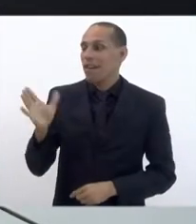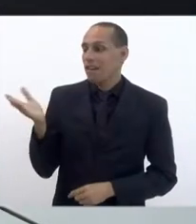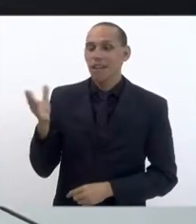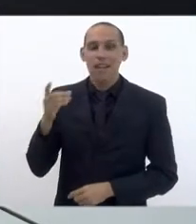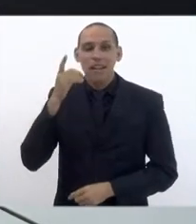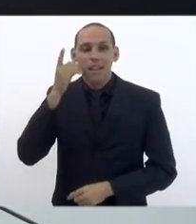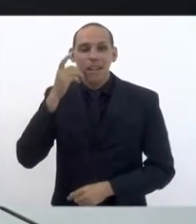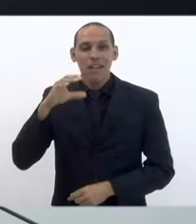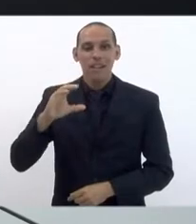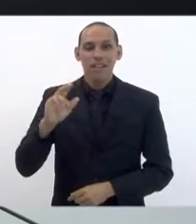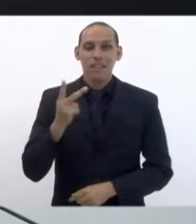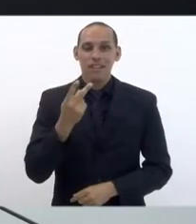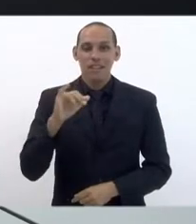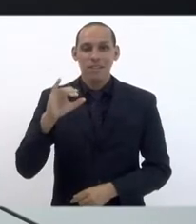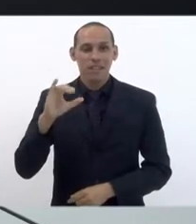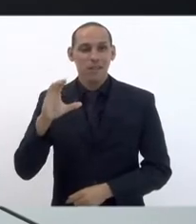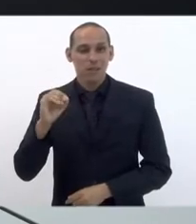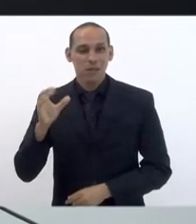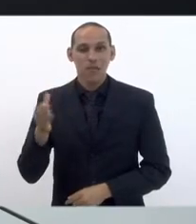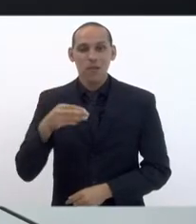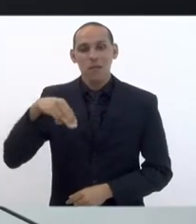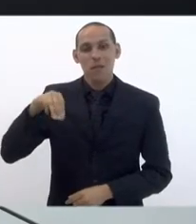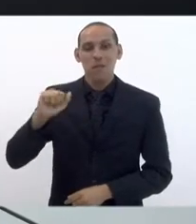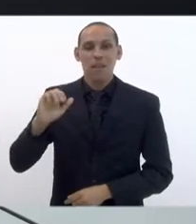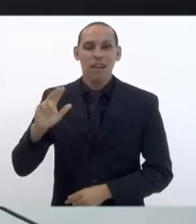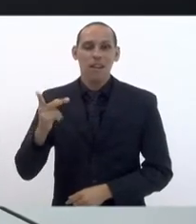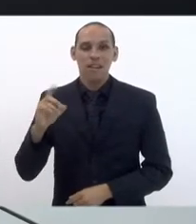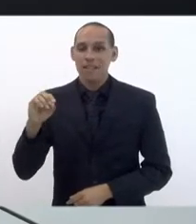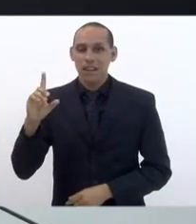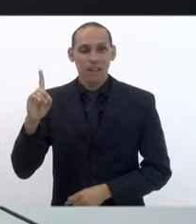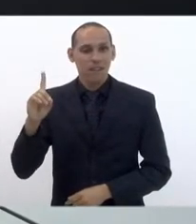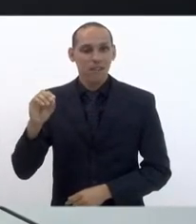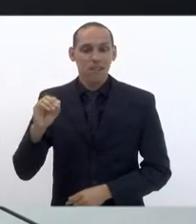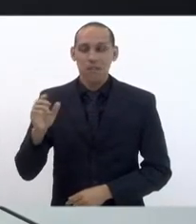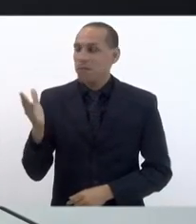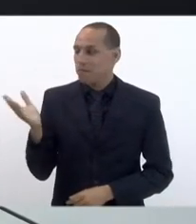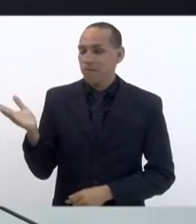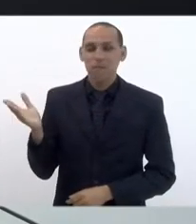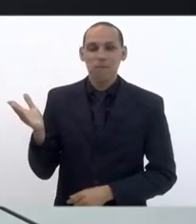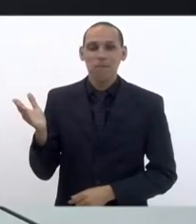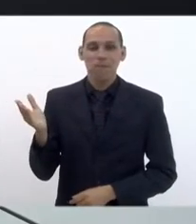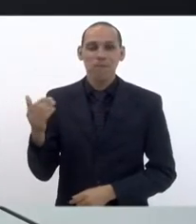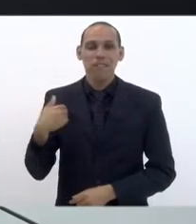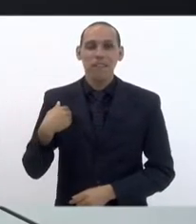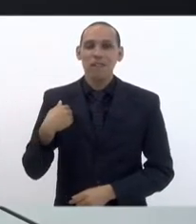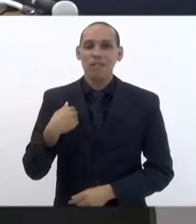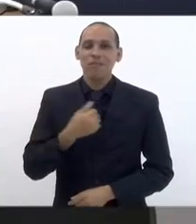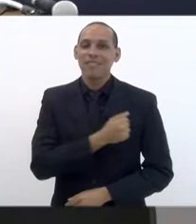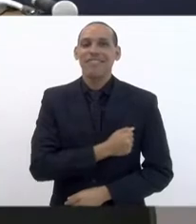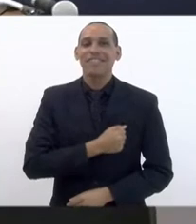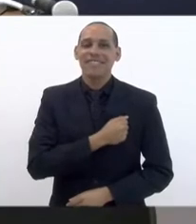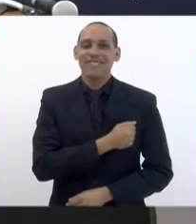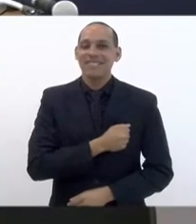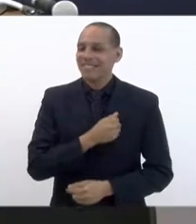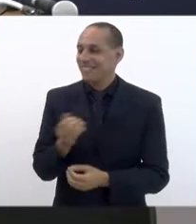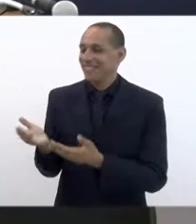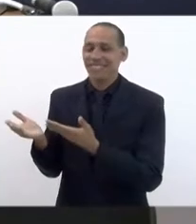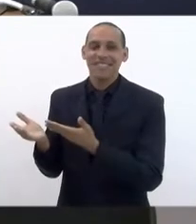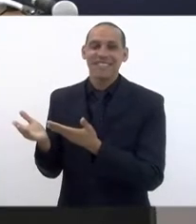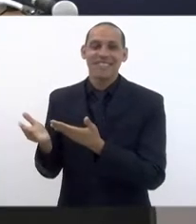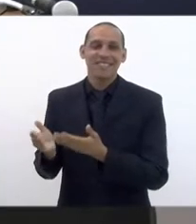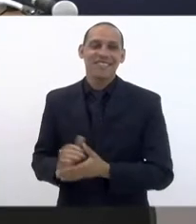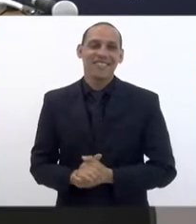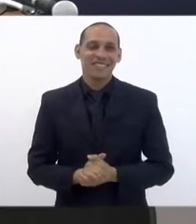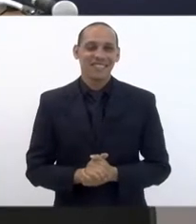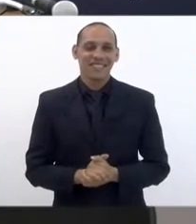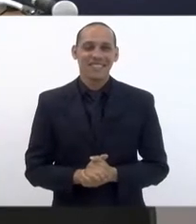Chico Machado. Realmente é um prazer enorme. Eu estava saudoso do deputado,